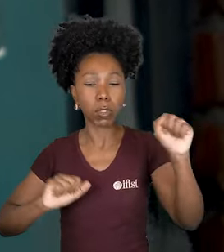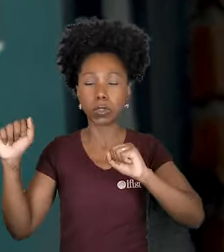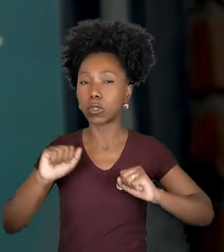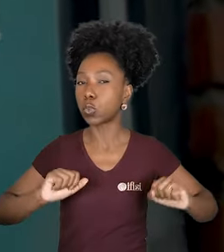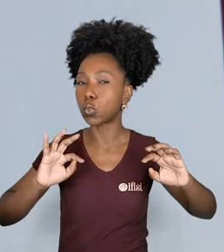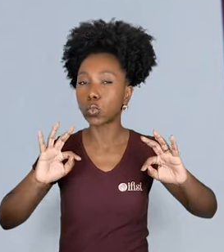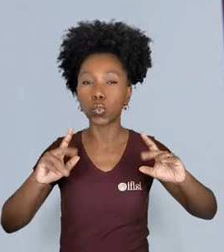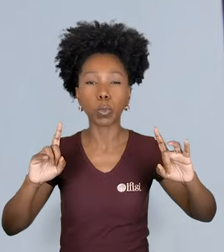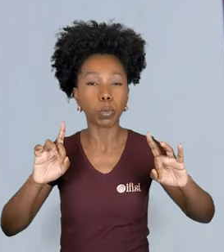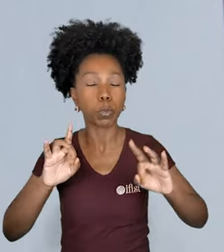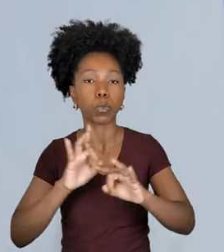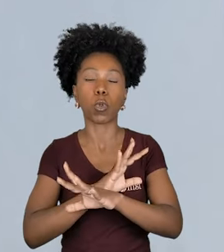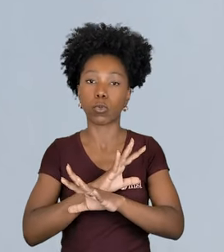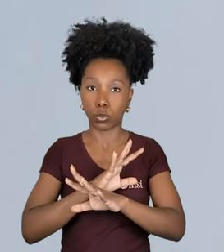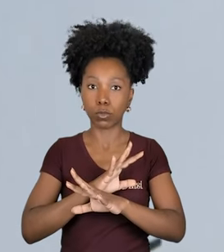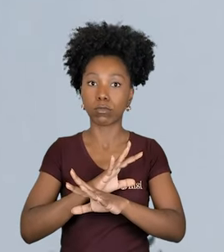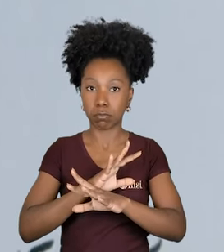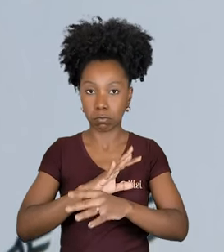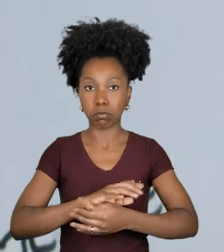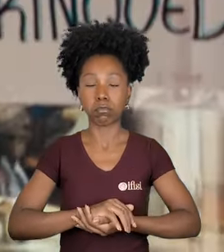limpeza da escola.